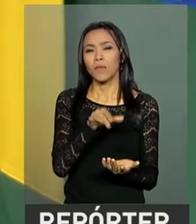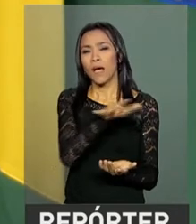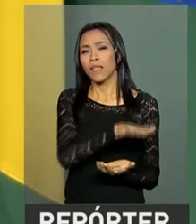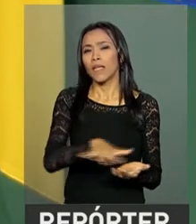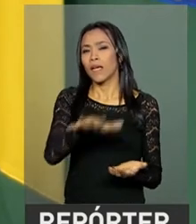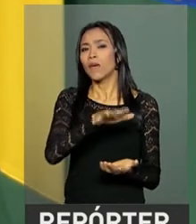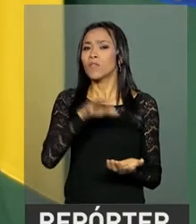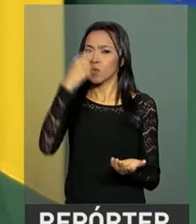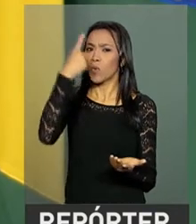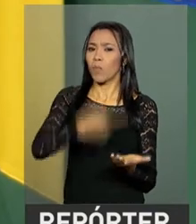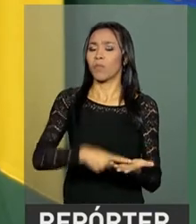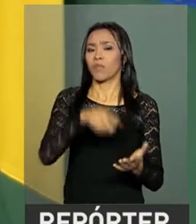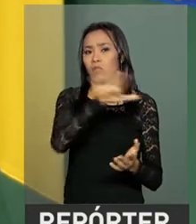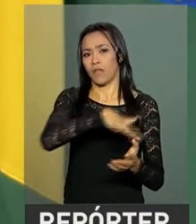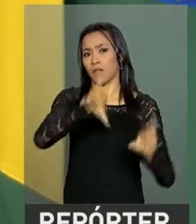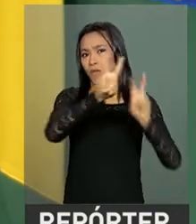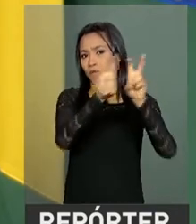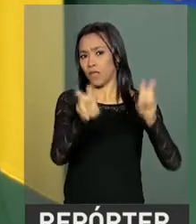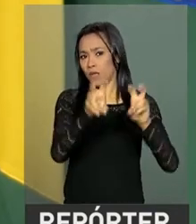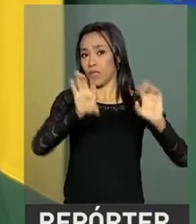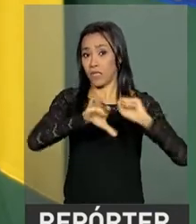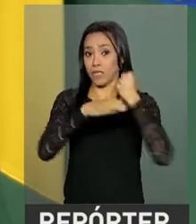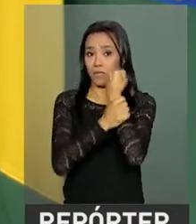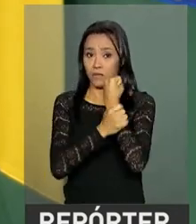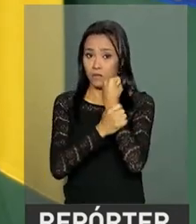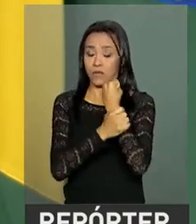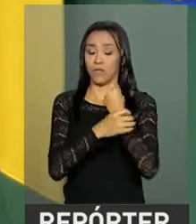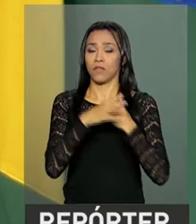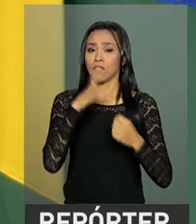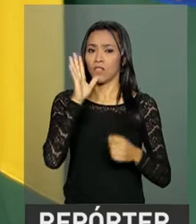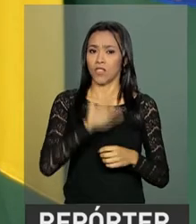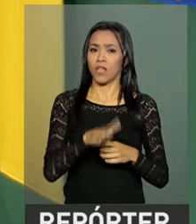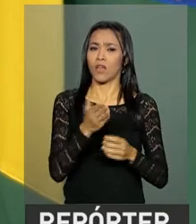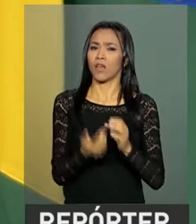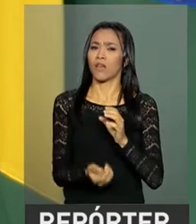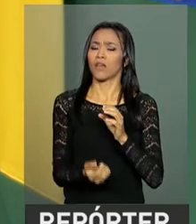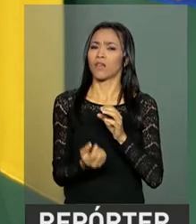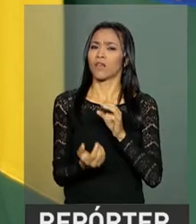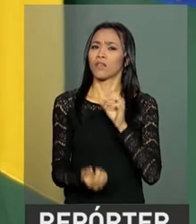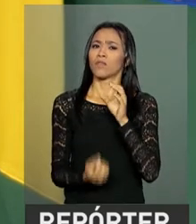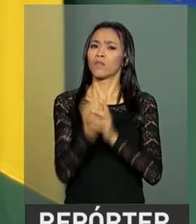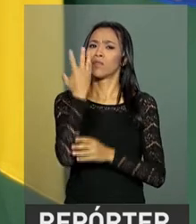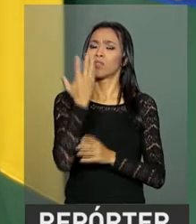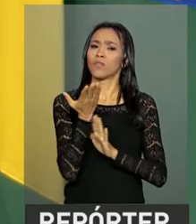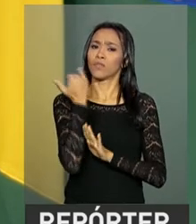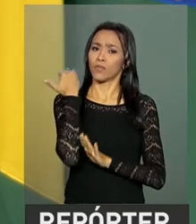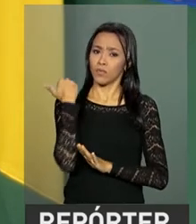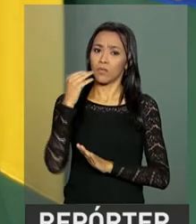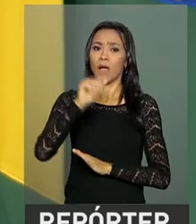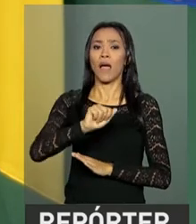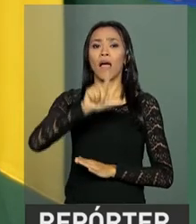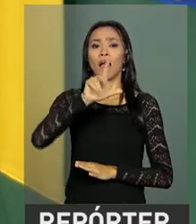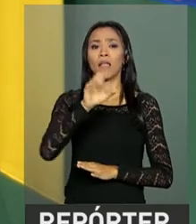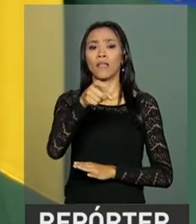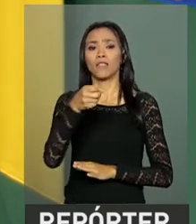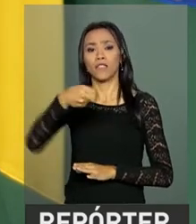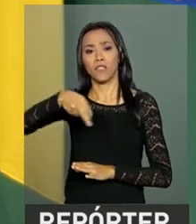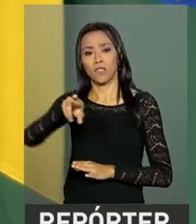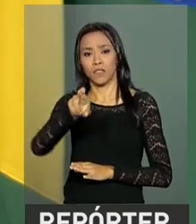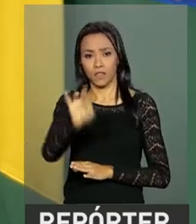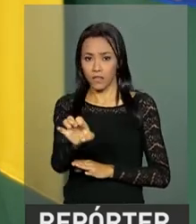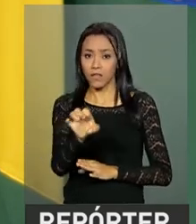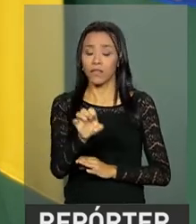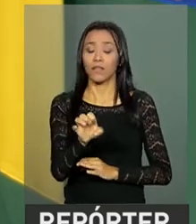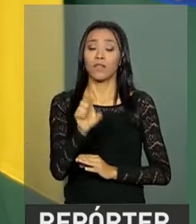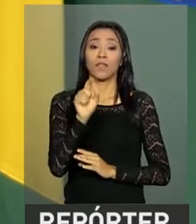pública mas o chamaria estou nasceu o tempo alexandre de em problemas de segurança pública que ultrapassa